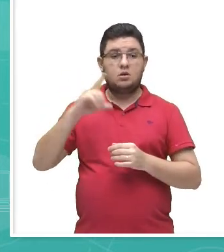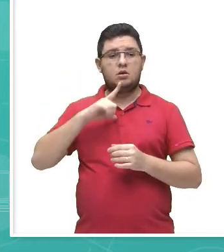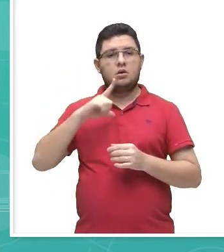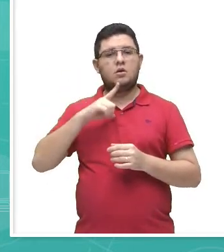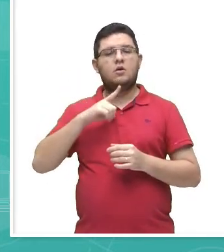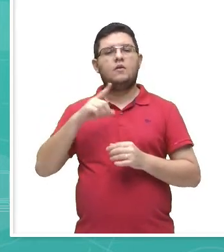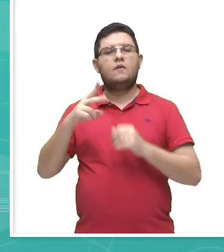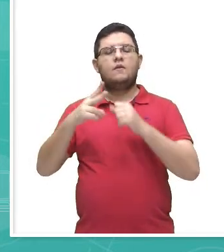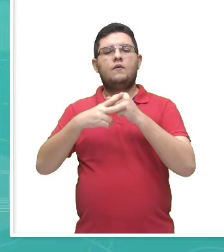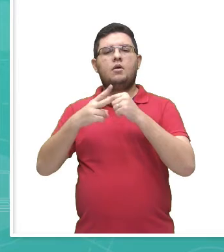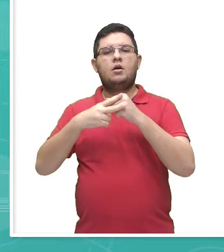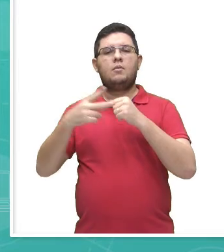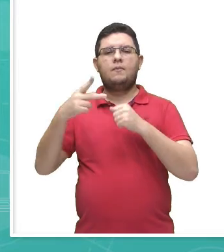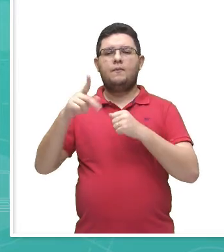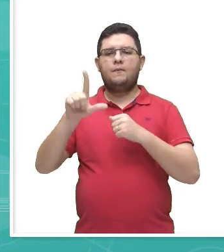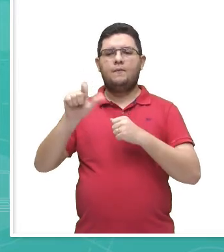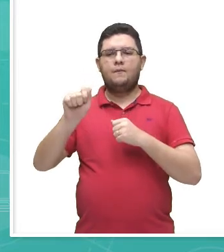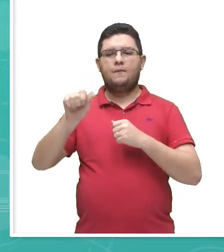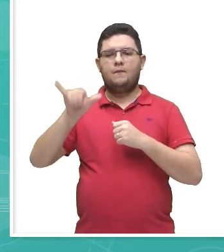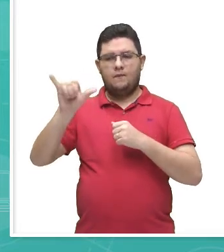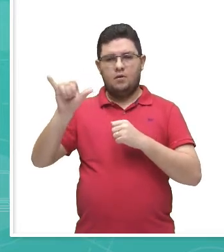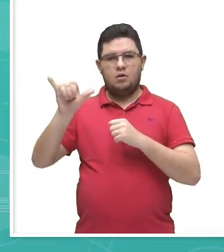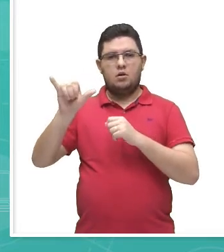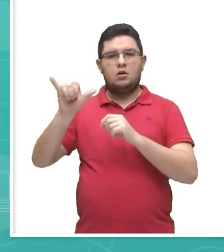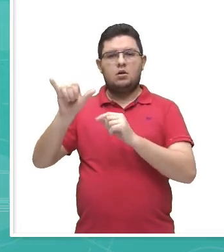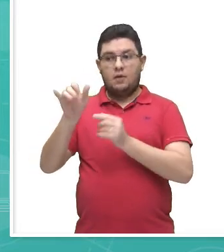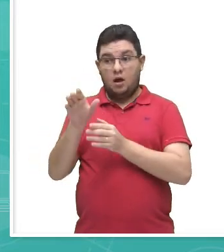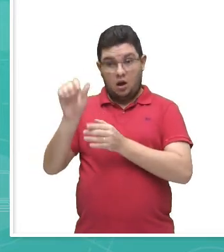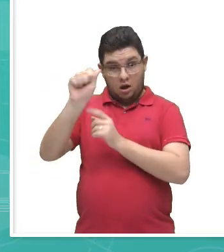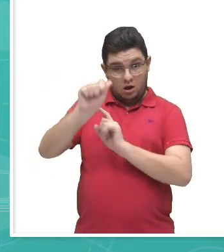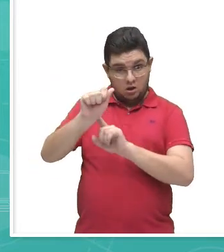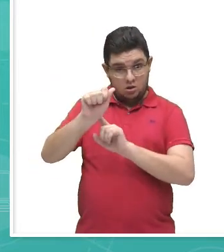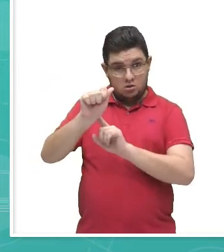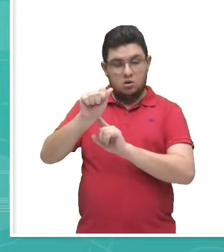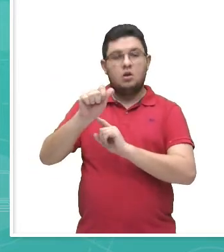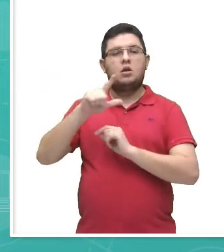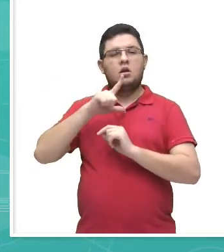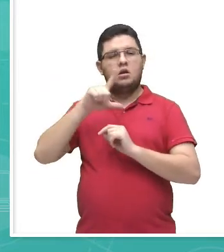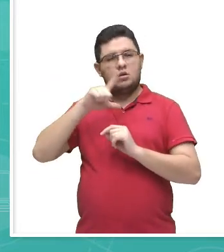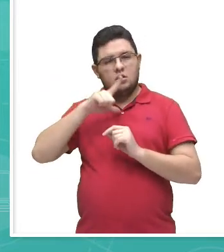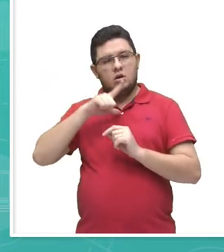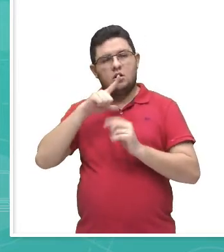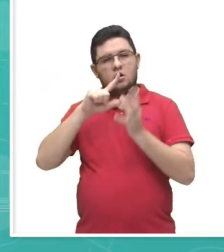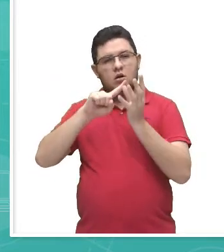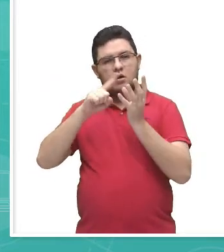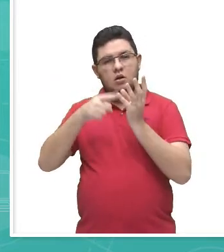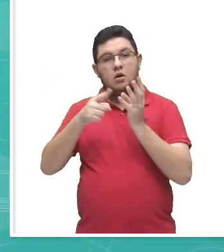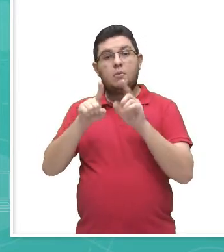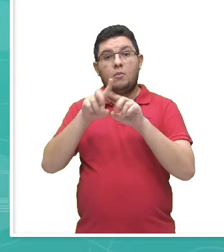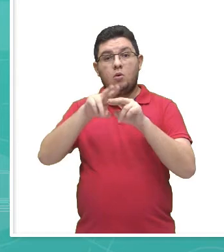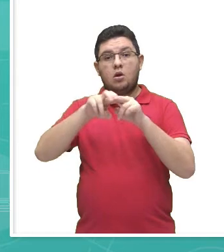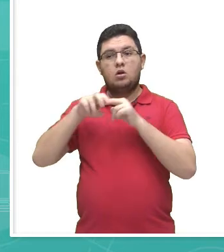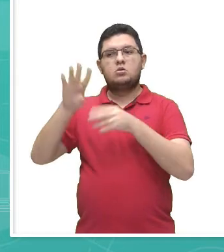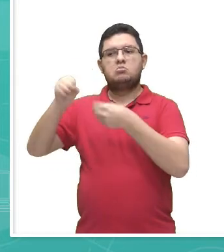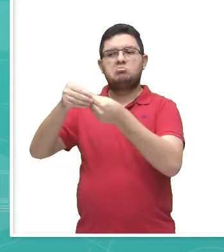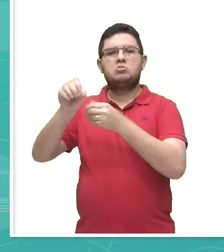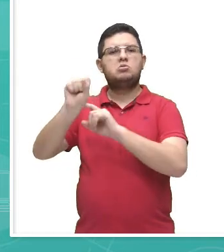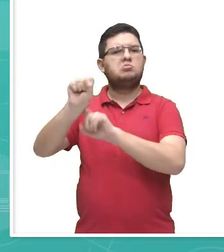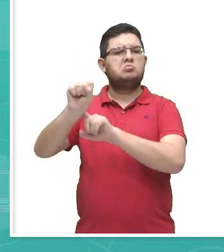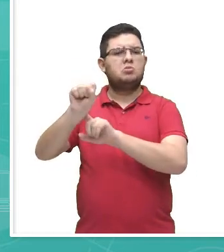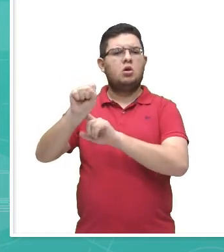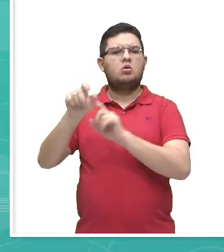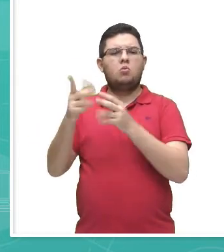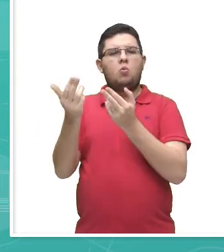do Y, eu tenho uma vogal. Aí, nesse caso, eu só acrescento S, certo? Na letra D, mesma coisa, o